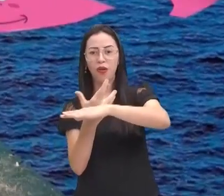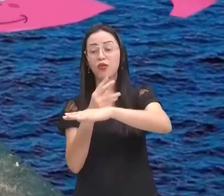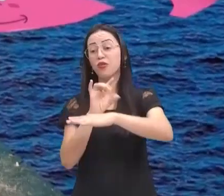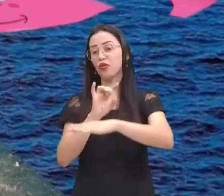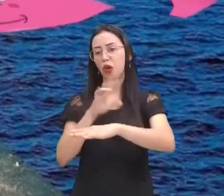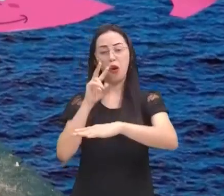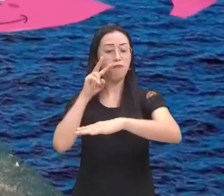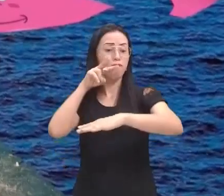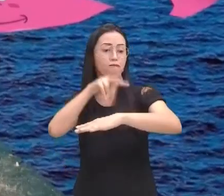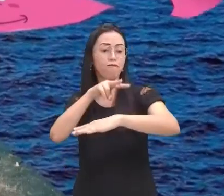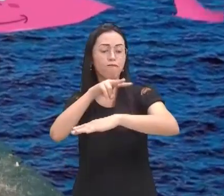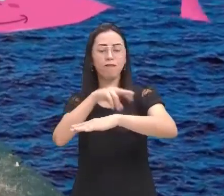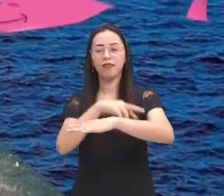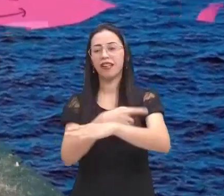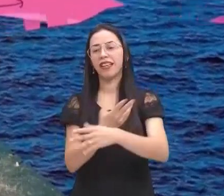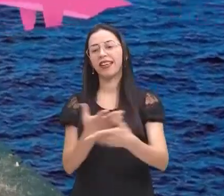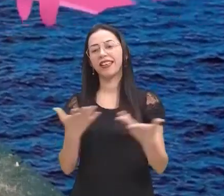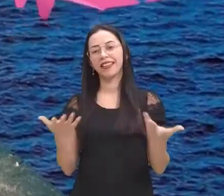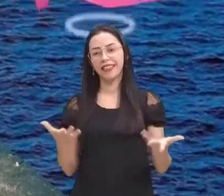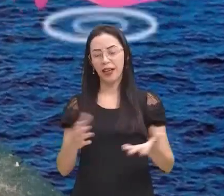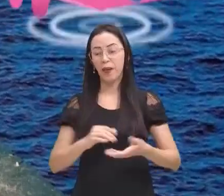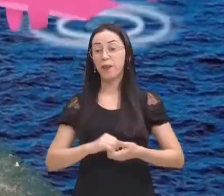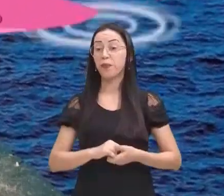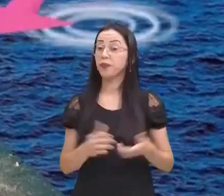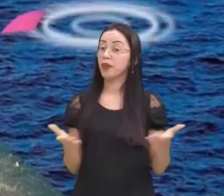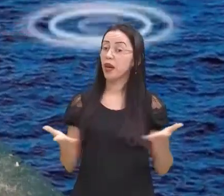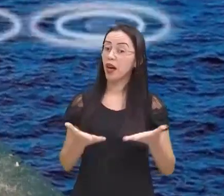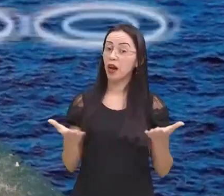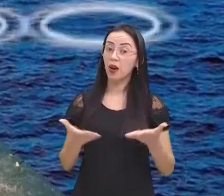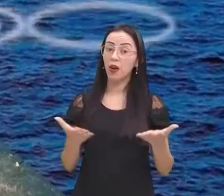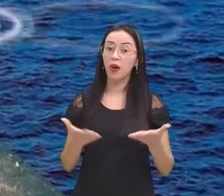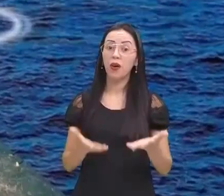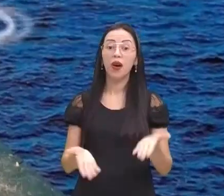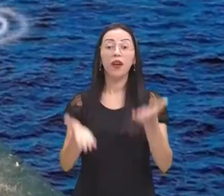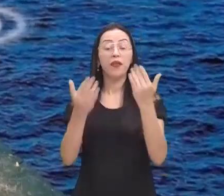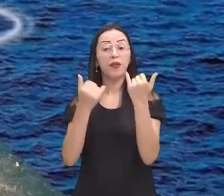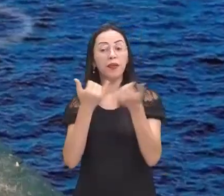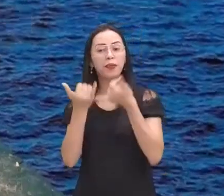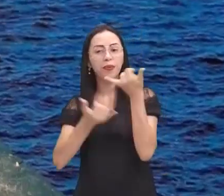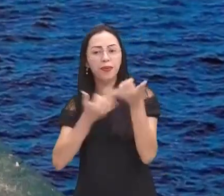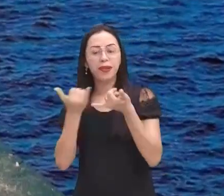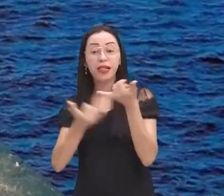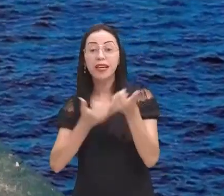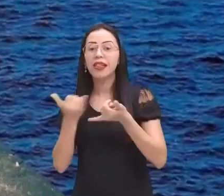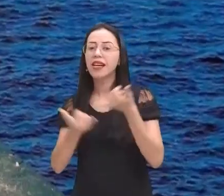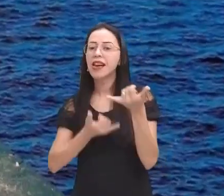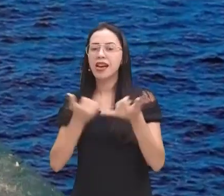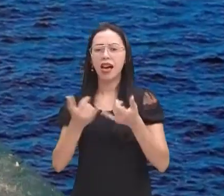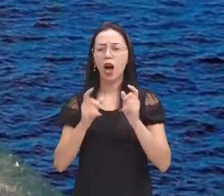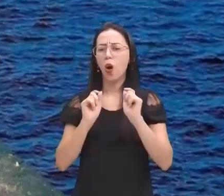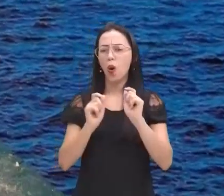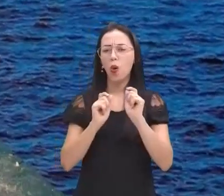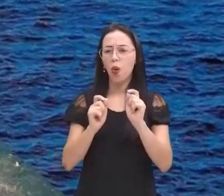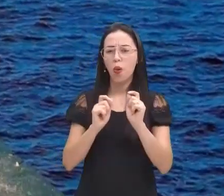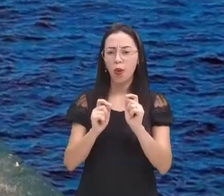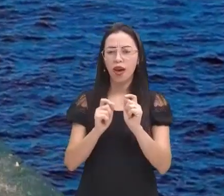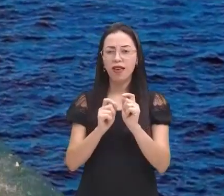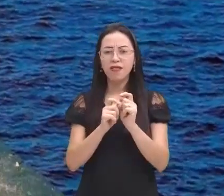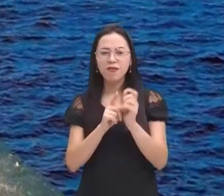que sim. Então agora, crianças, nós vamos brincar de detetives da língua